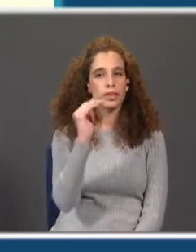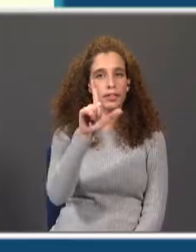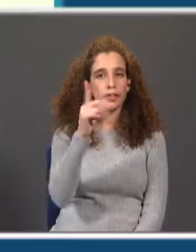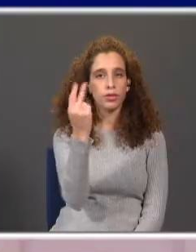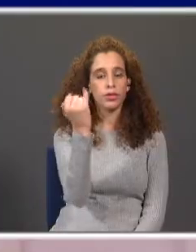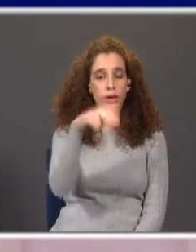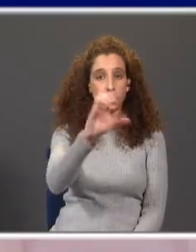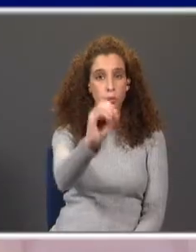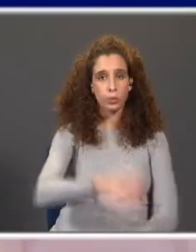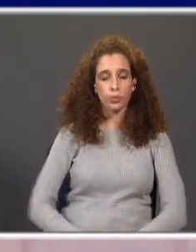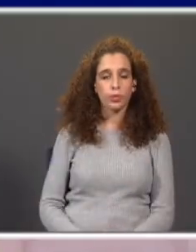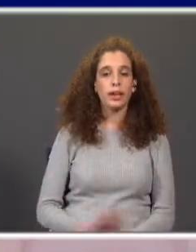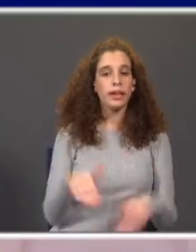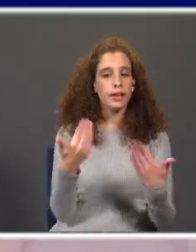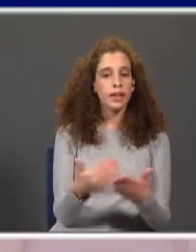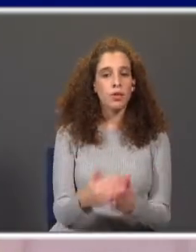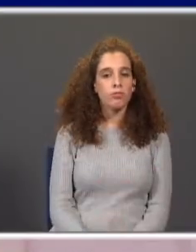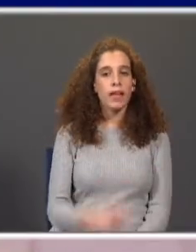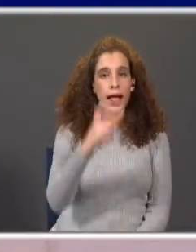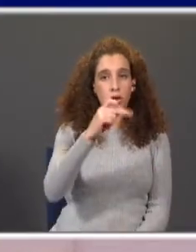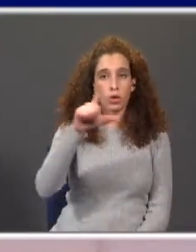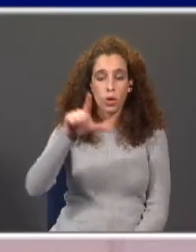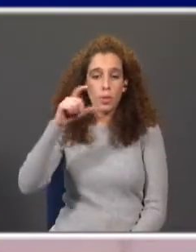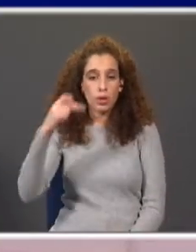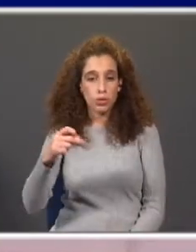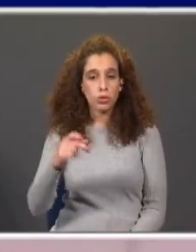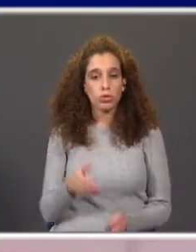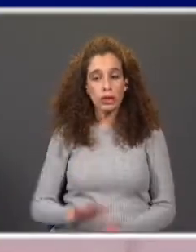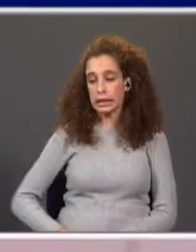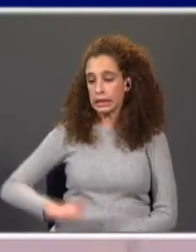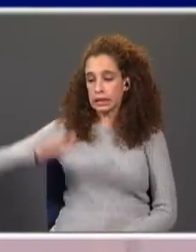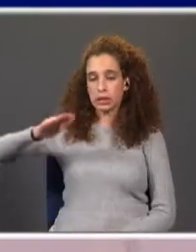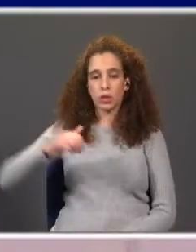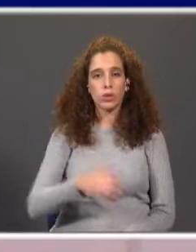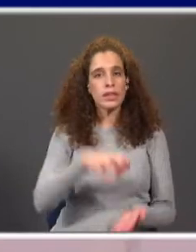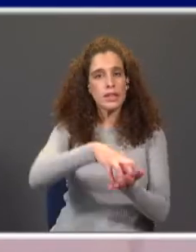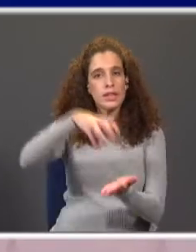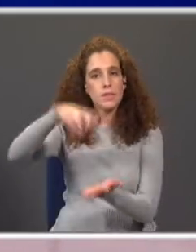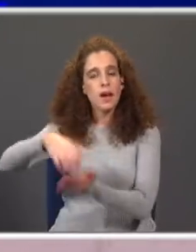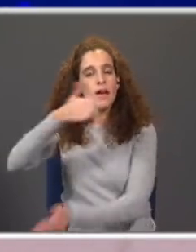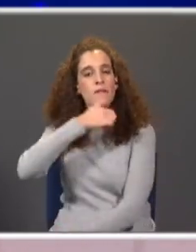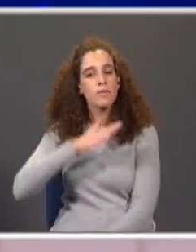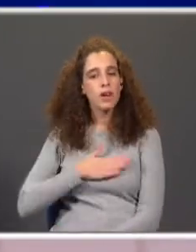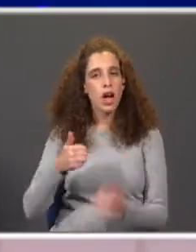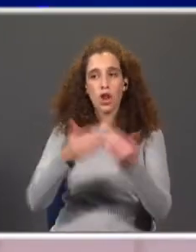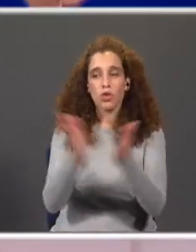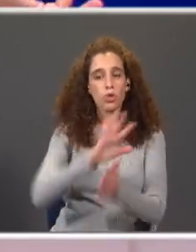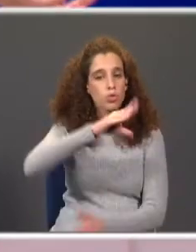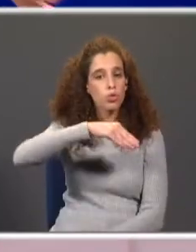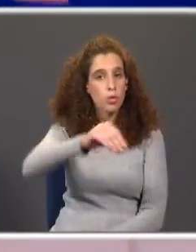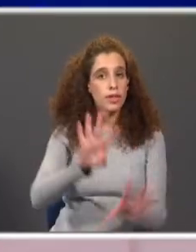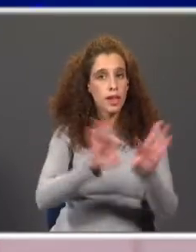Então, António Lobo Antunes cresceu neste bairro de Benfica, neste bairro que era todo o seu mundo, como o Jardim do